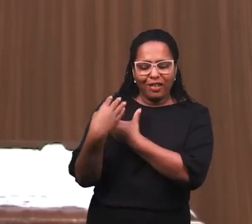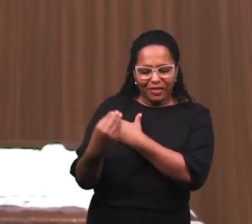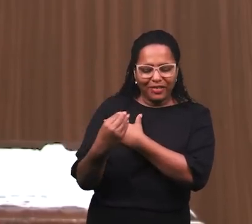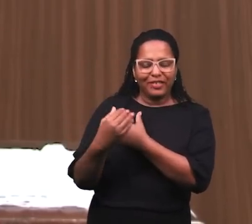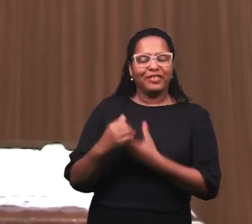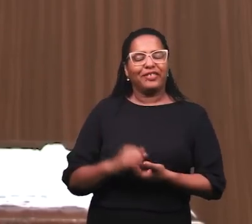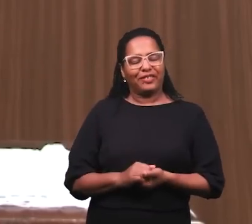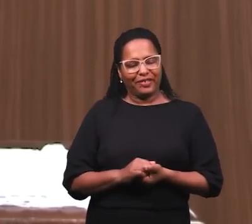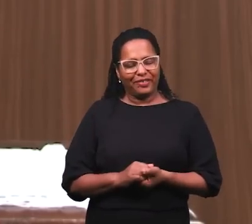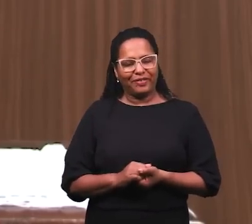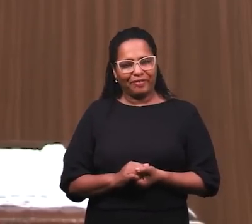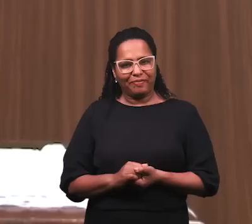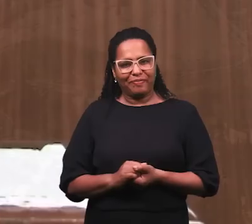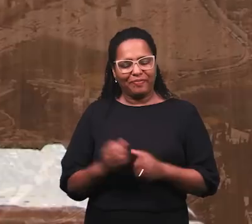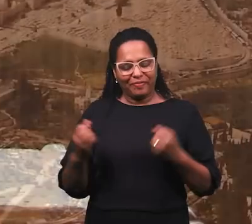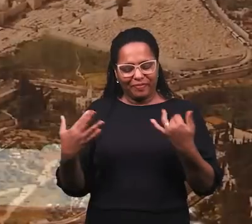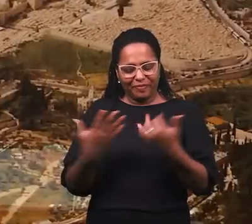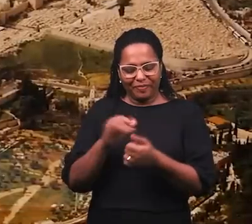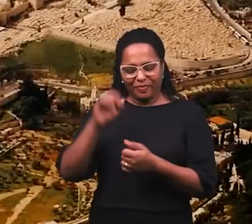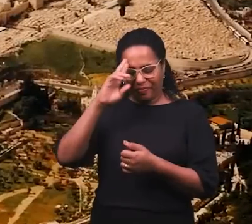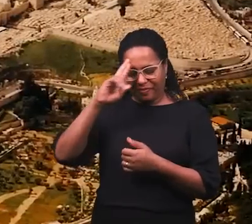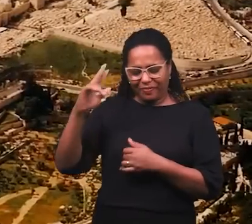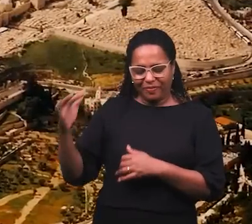louvor, glorificando o nome do Senhor.